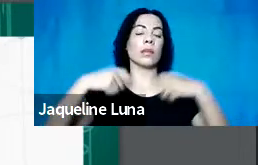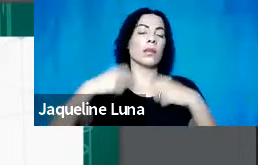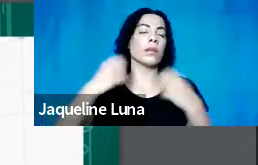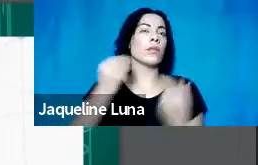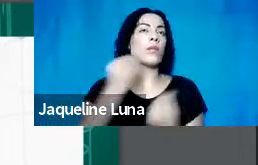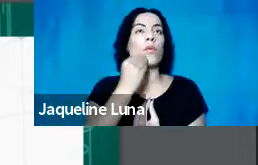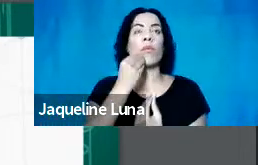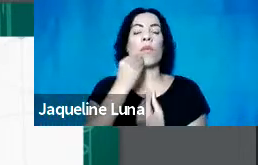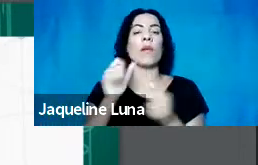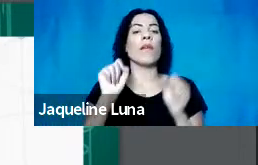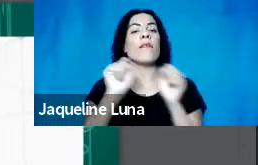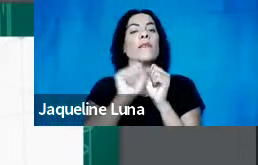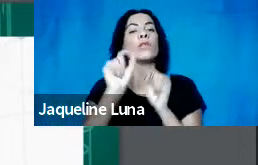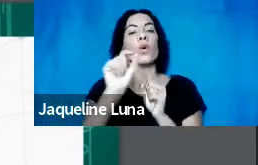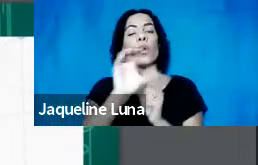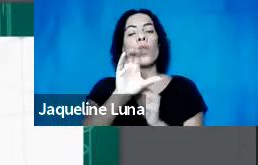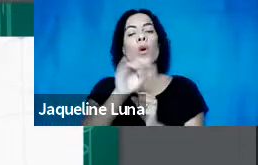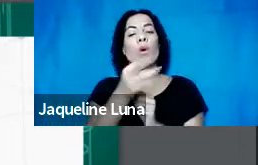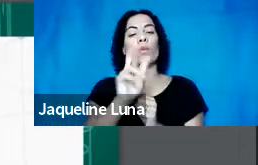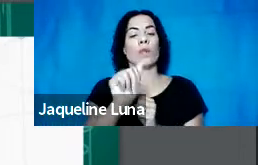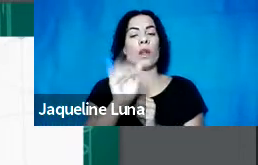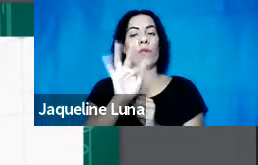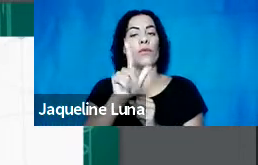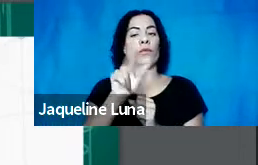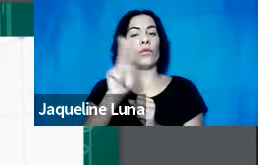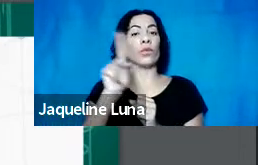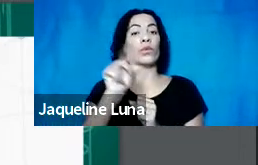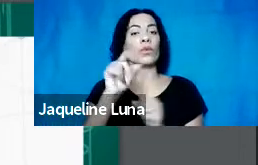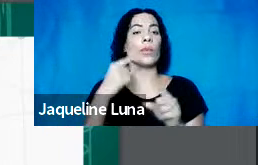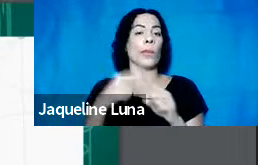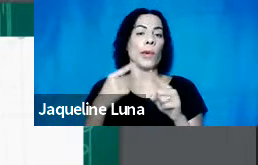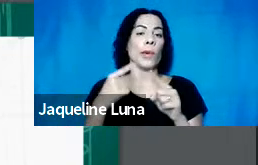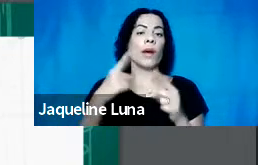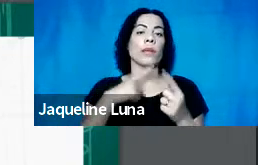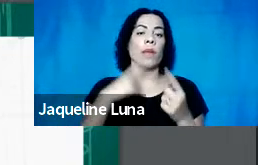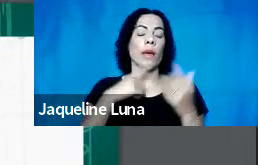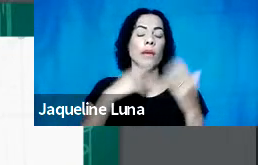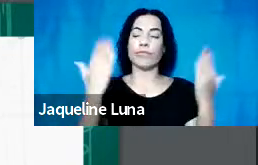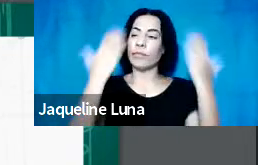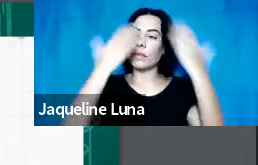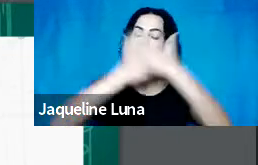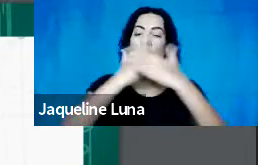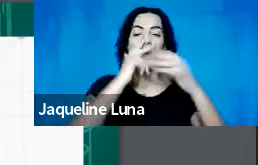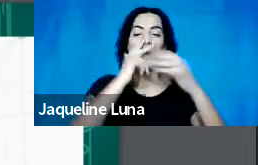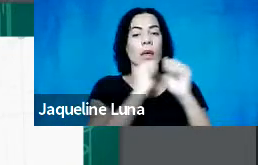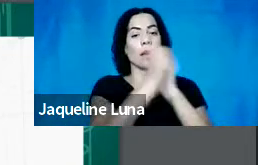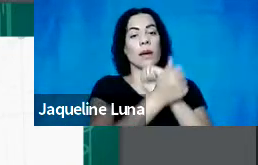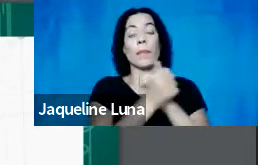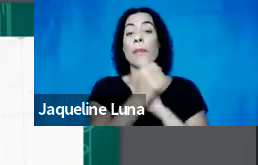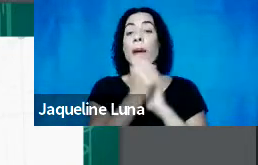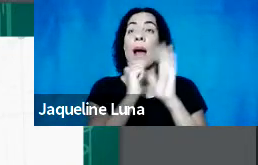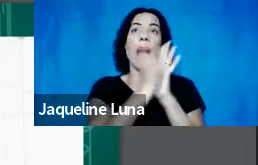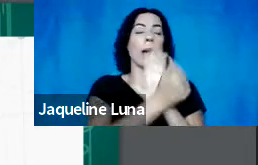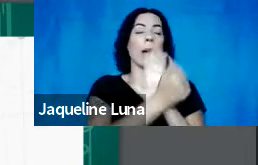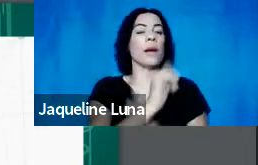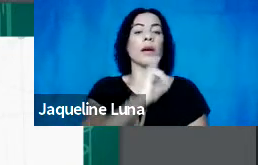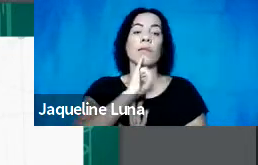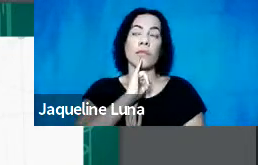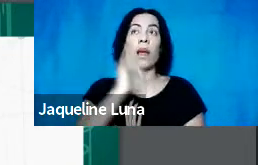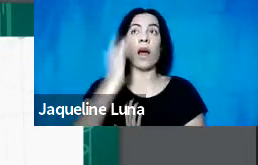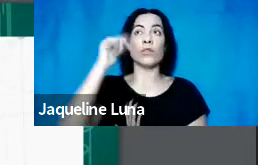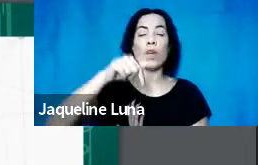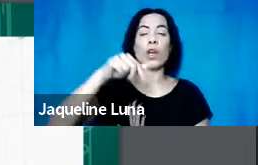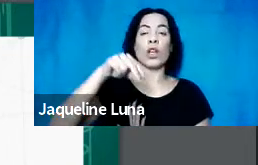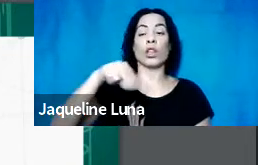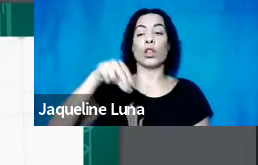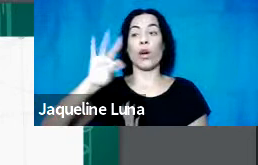fazer um contrafluxo em relação a uma invisibilidade, infelizmente, que acho que as regiões Norte e Nordeste ainda sofrem no